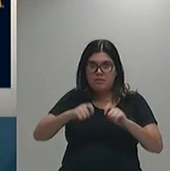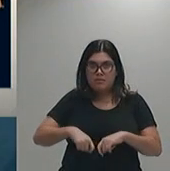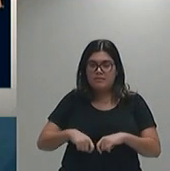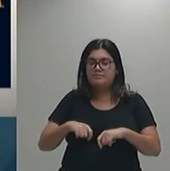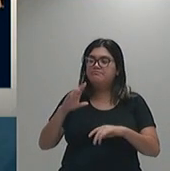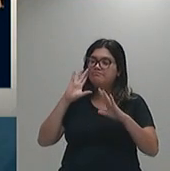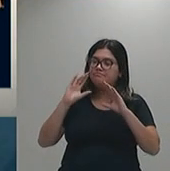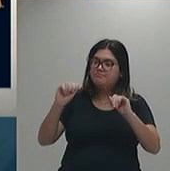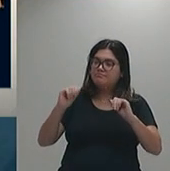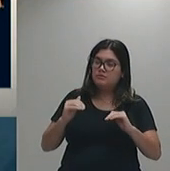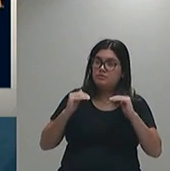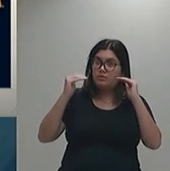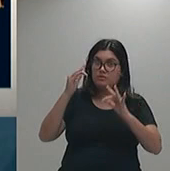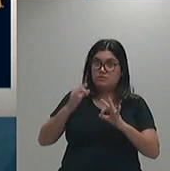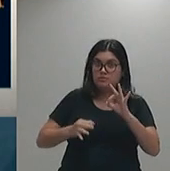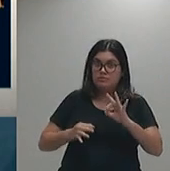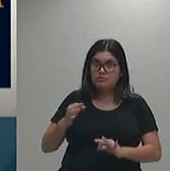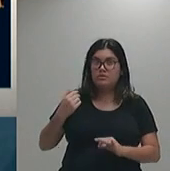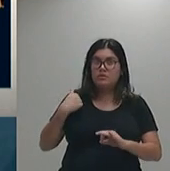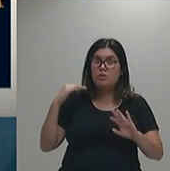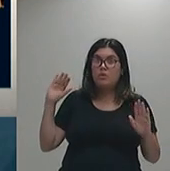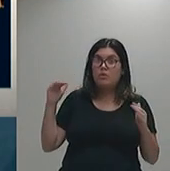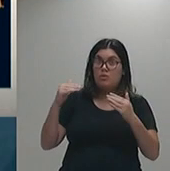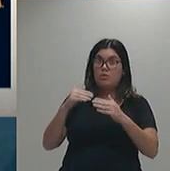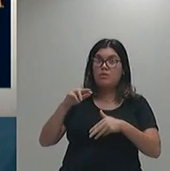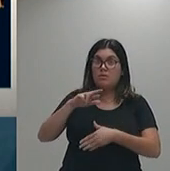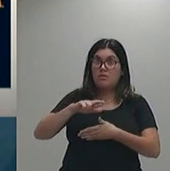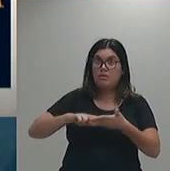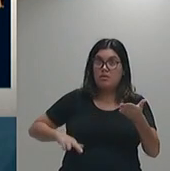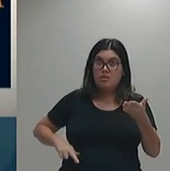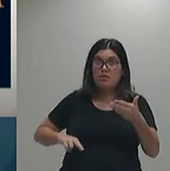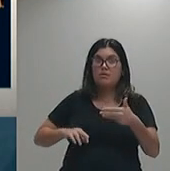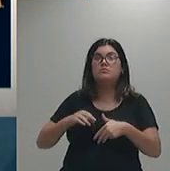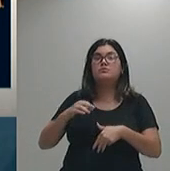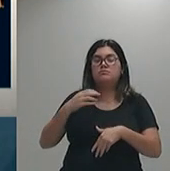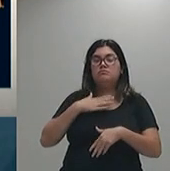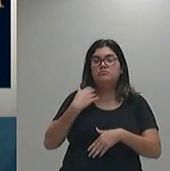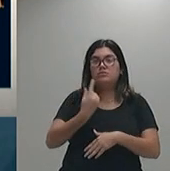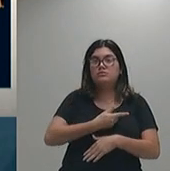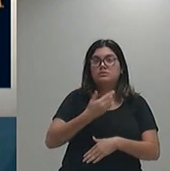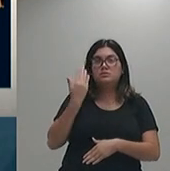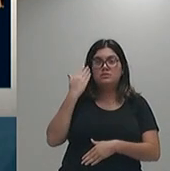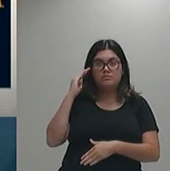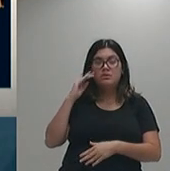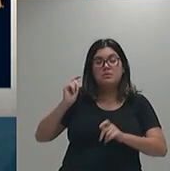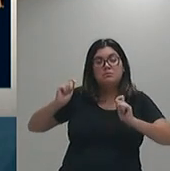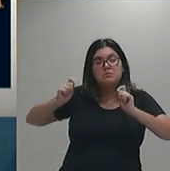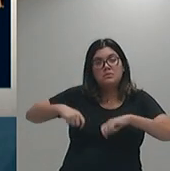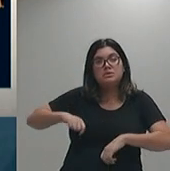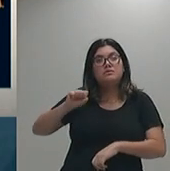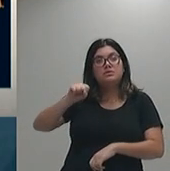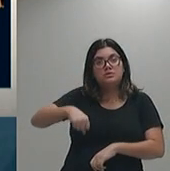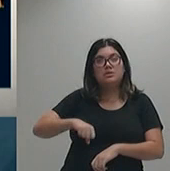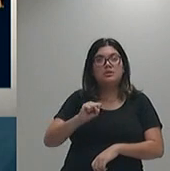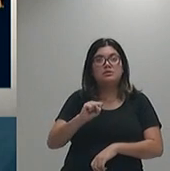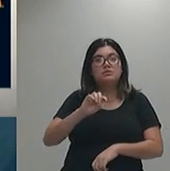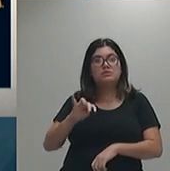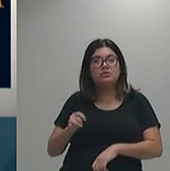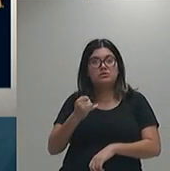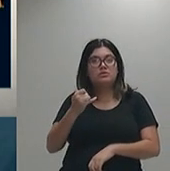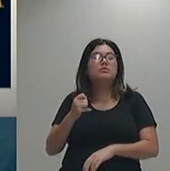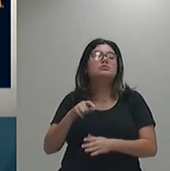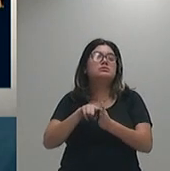de Justiça eu estou acompanhando o eminente relator a compreensão e nossos precedentes de que é possível sim ao STJ examinar